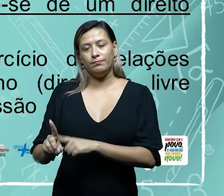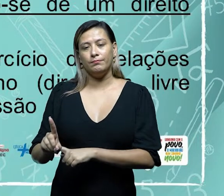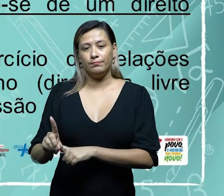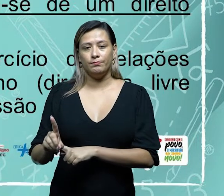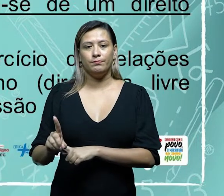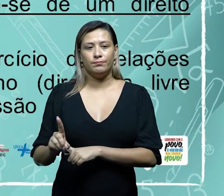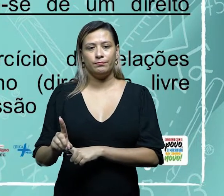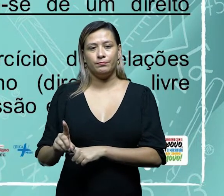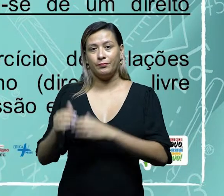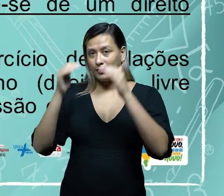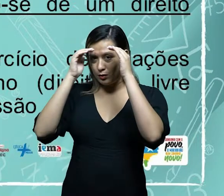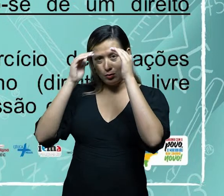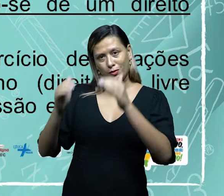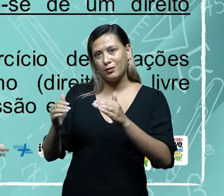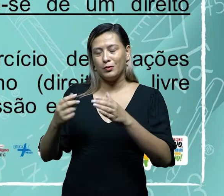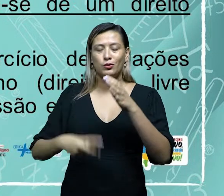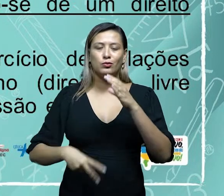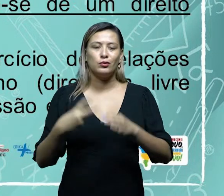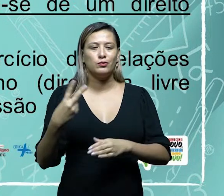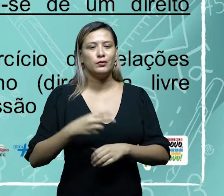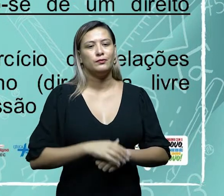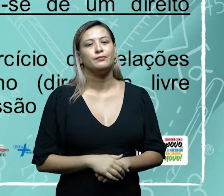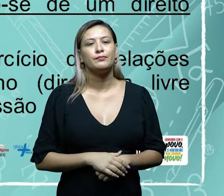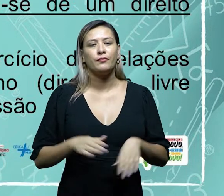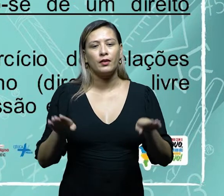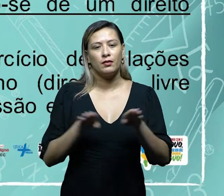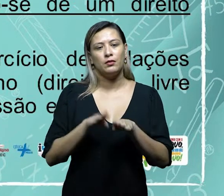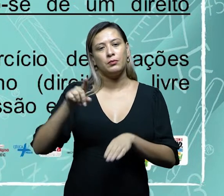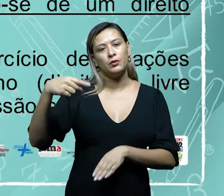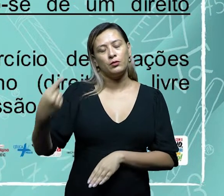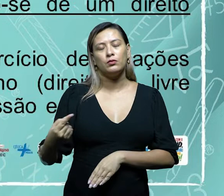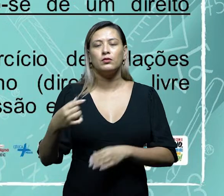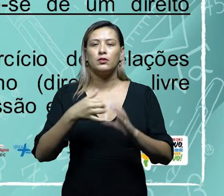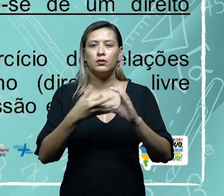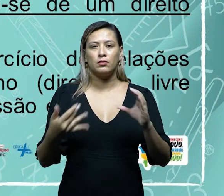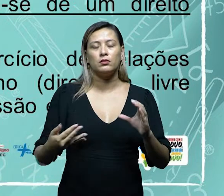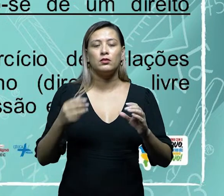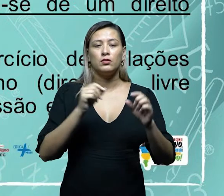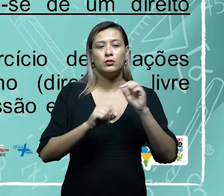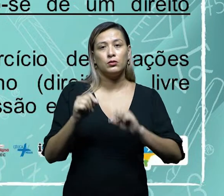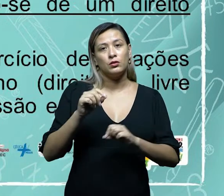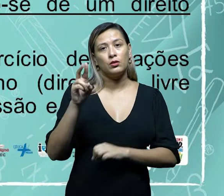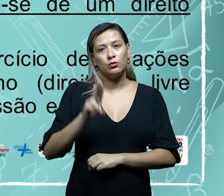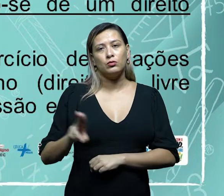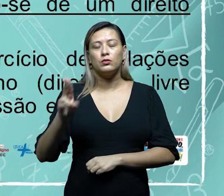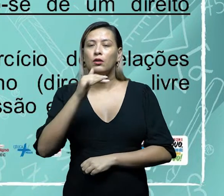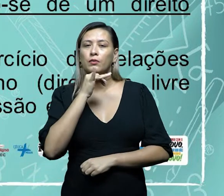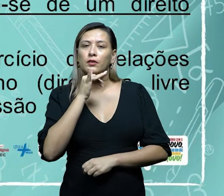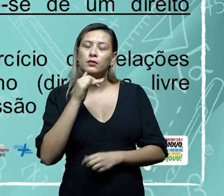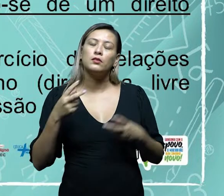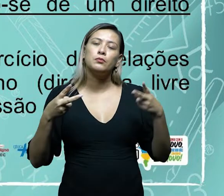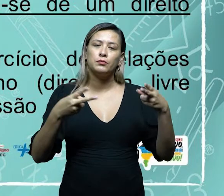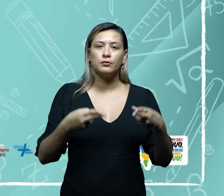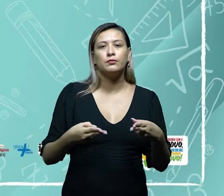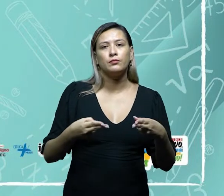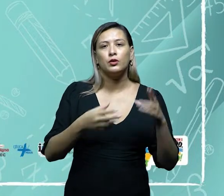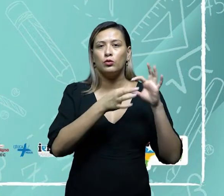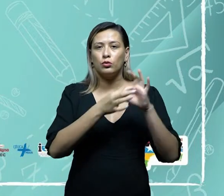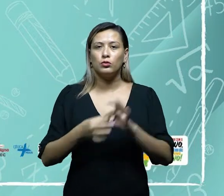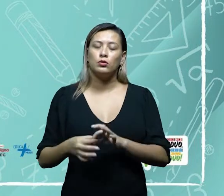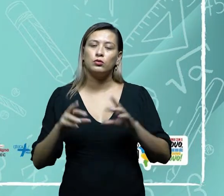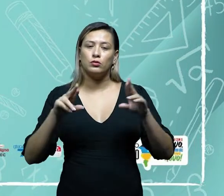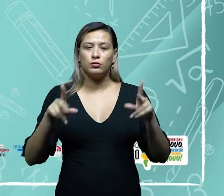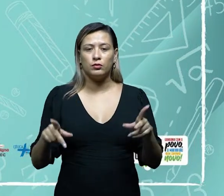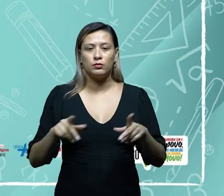nossa próxima característica nos permite, de fato, utilizar o mesmo exemplo, né, em situações diferentes. Aí